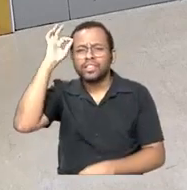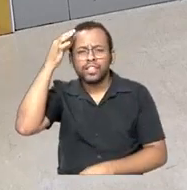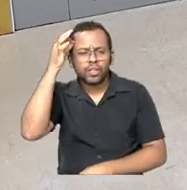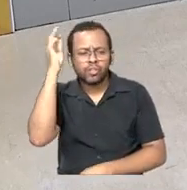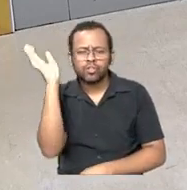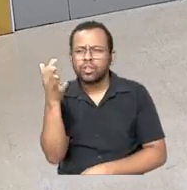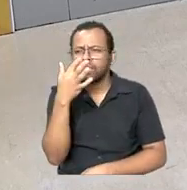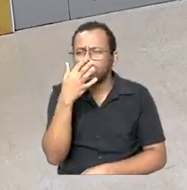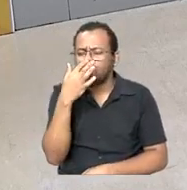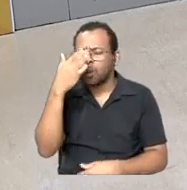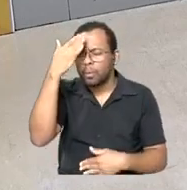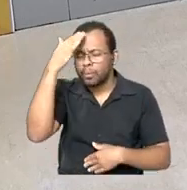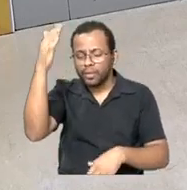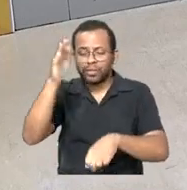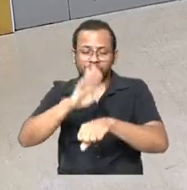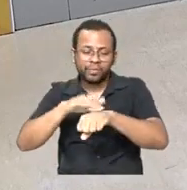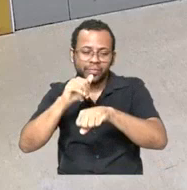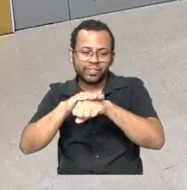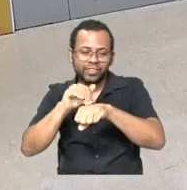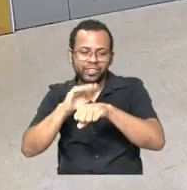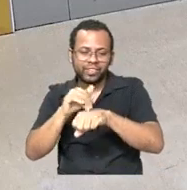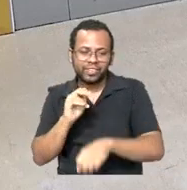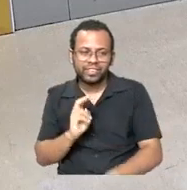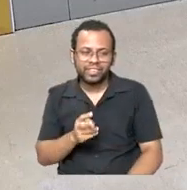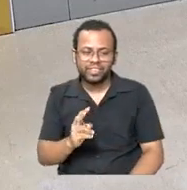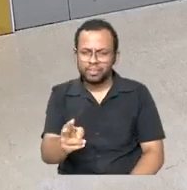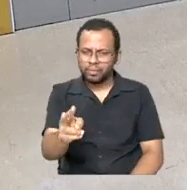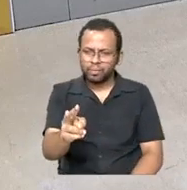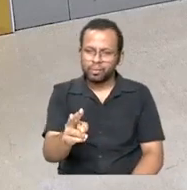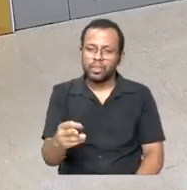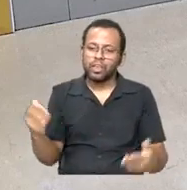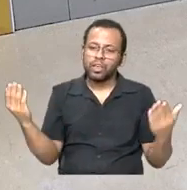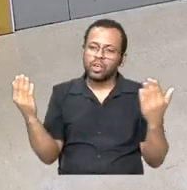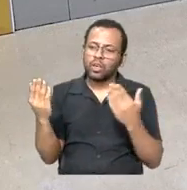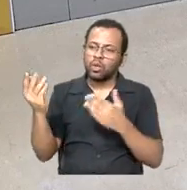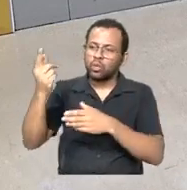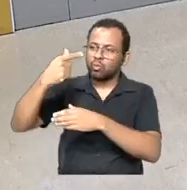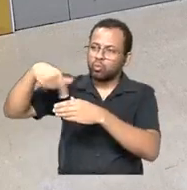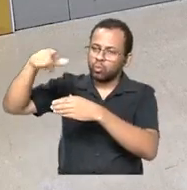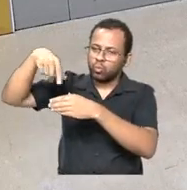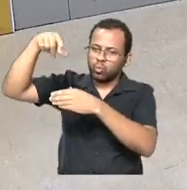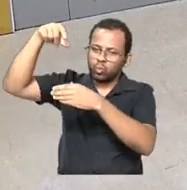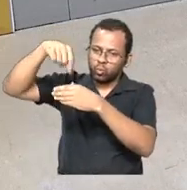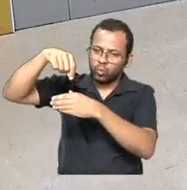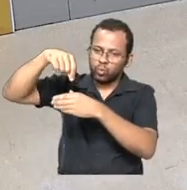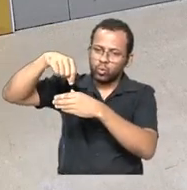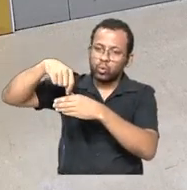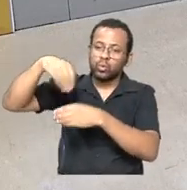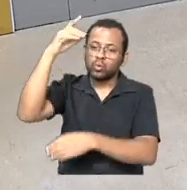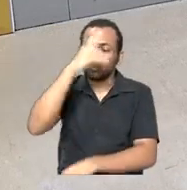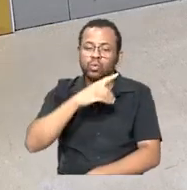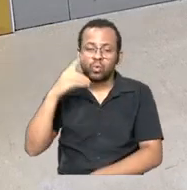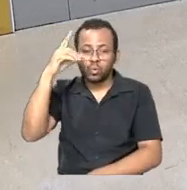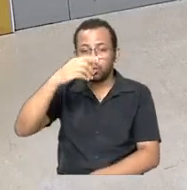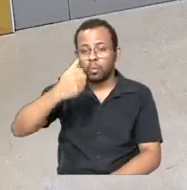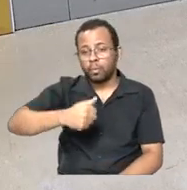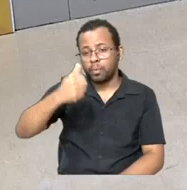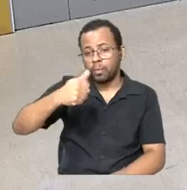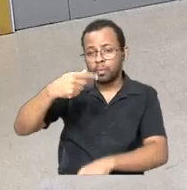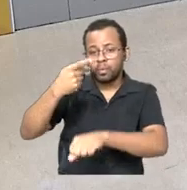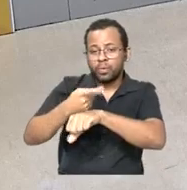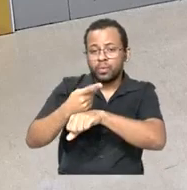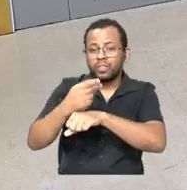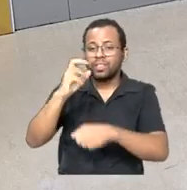Obrigada pelo carinho últimas bolinhas indo para nossa sorteadora vai começar o nosso domingo com o primeiro prêmio no valor